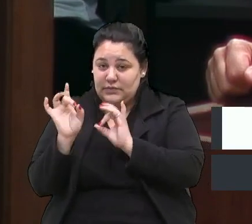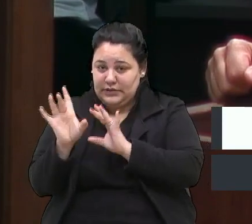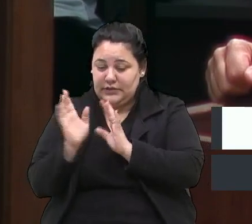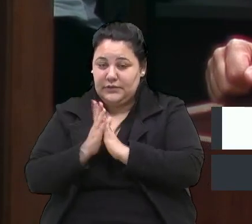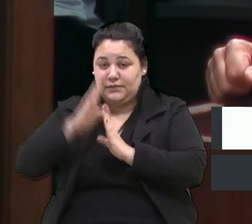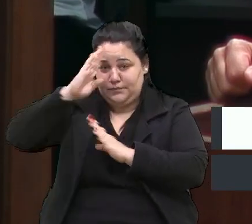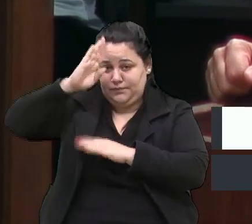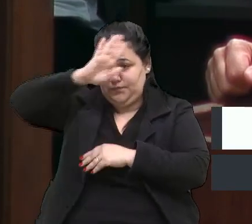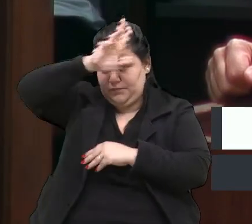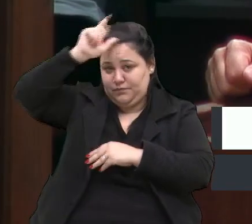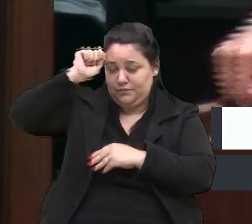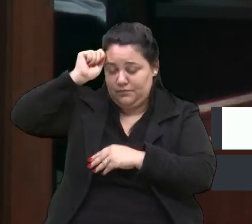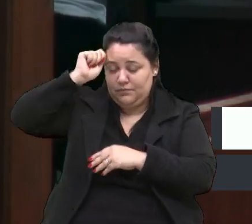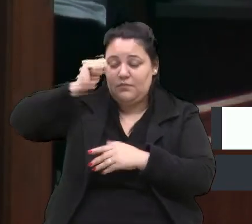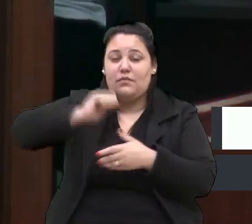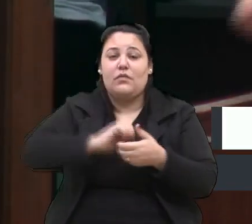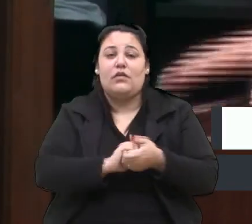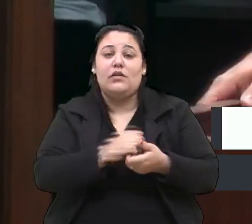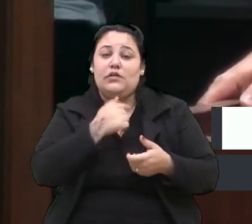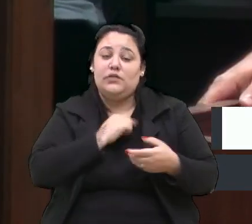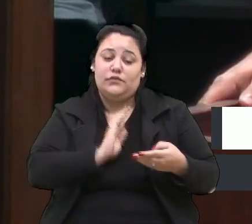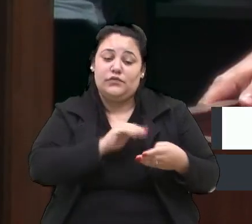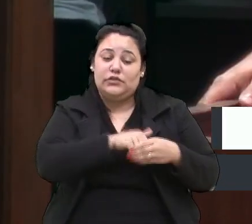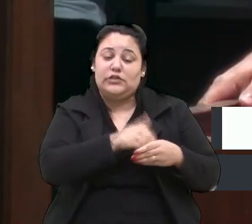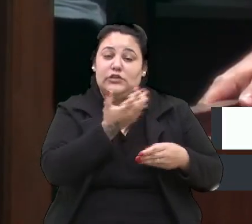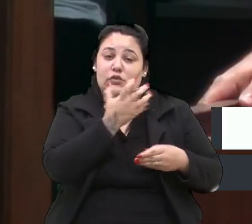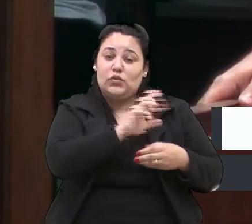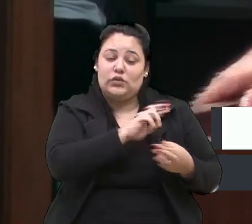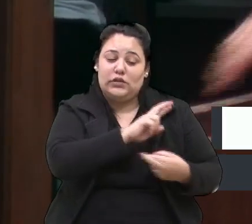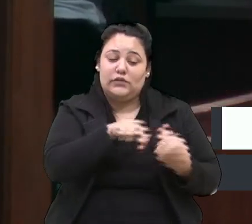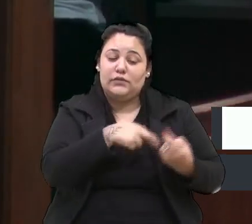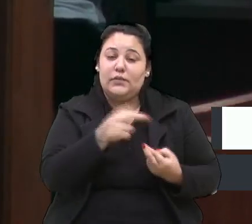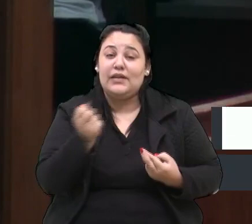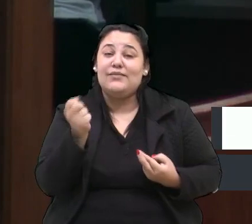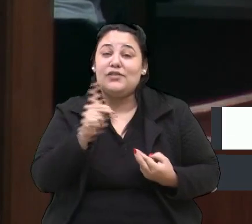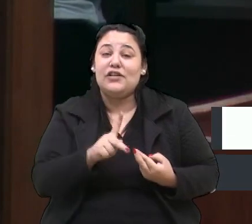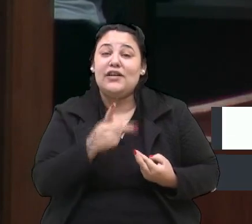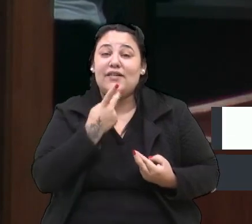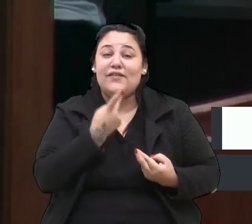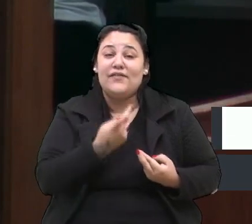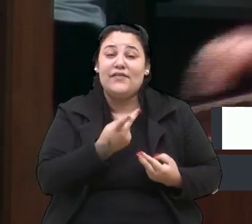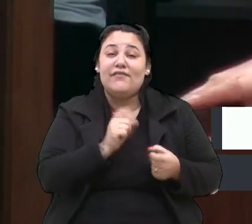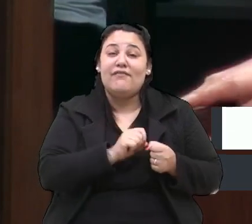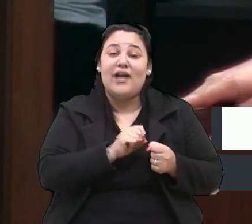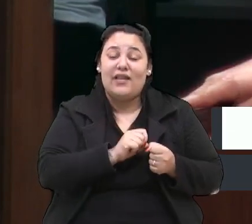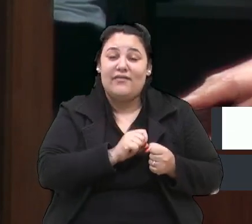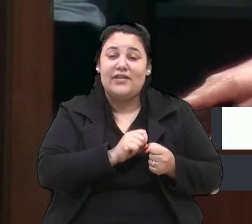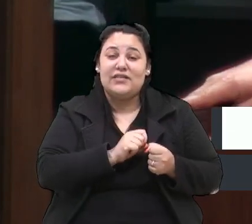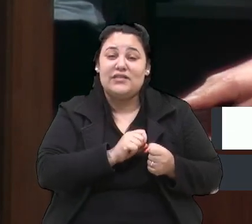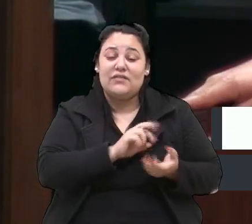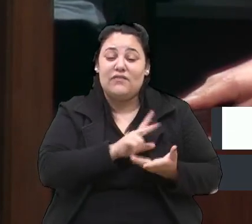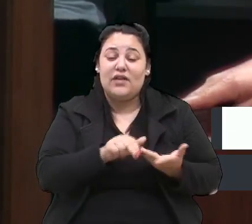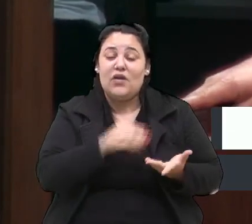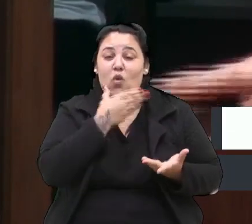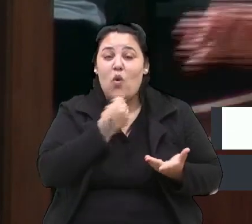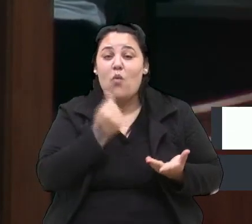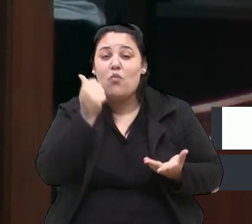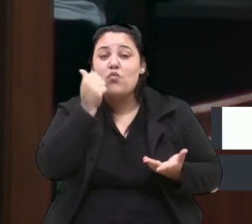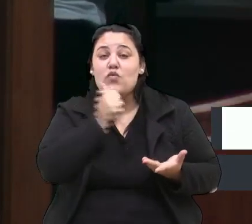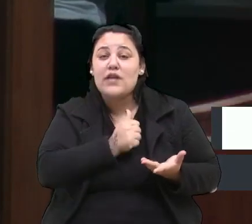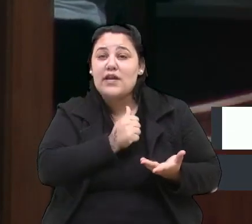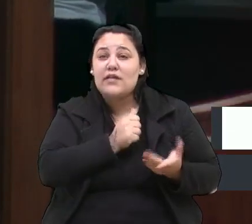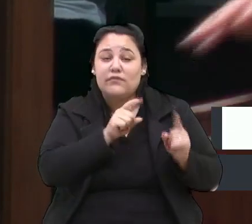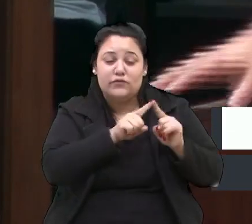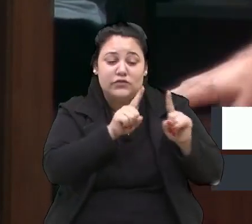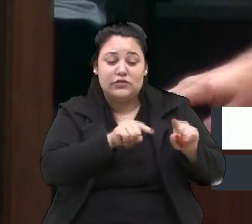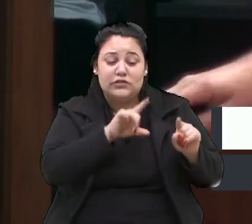guardas municipais, e votei contra a reforma da Previdência, que faz com que vários homens e mulheres praças da nossa cidade tenham um